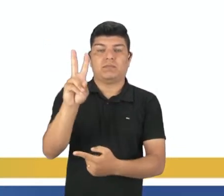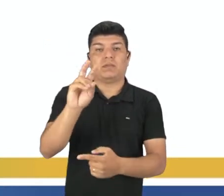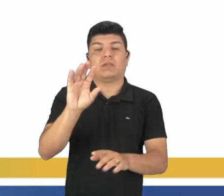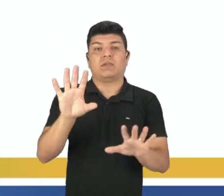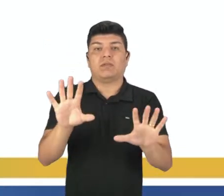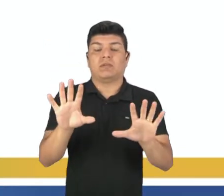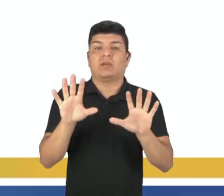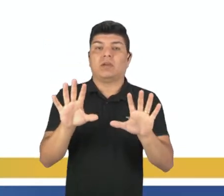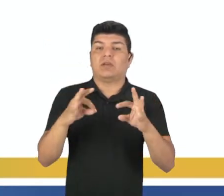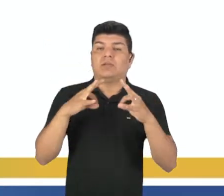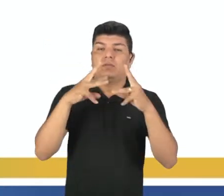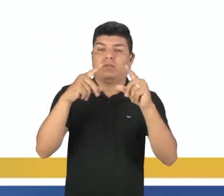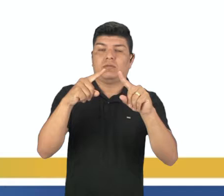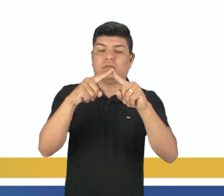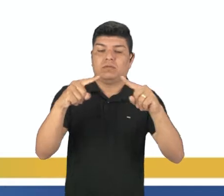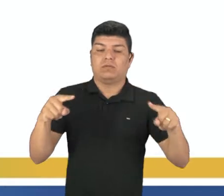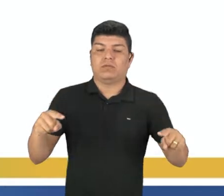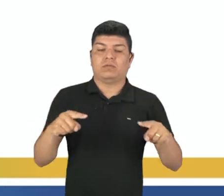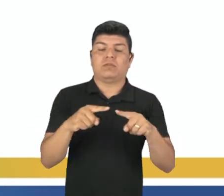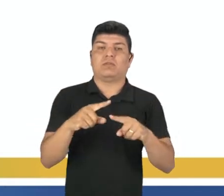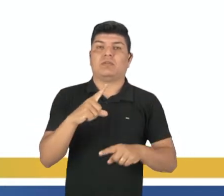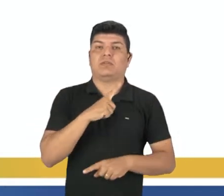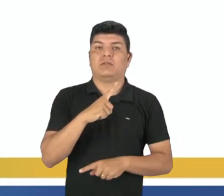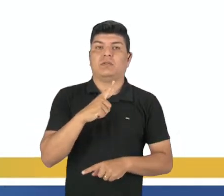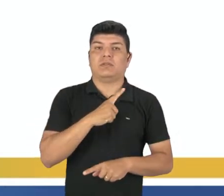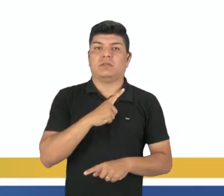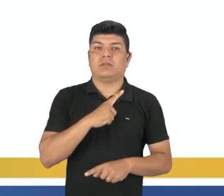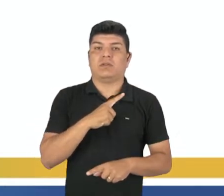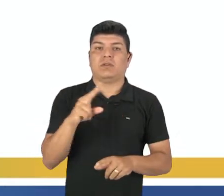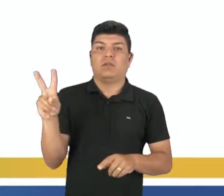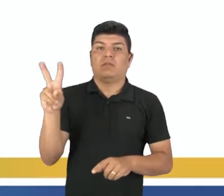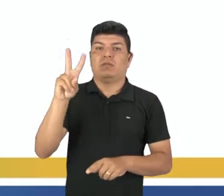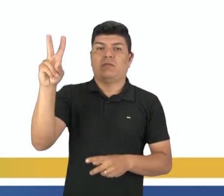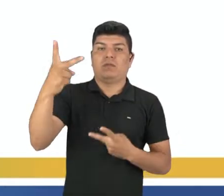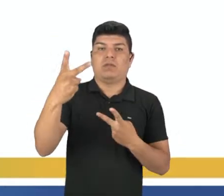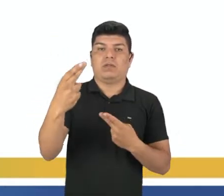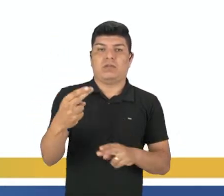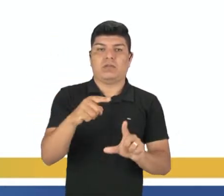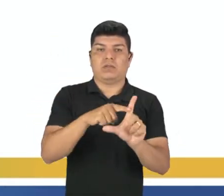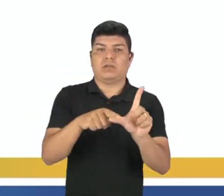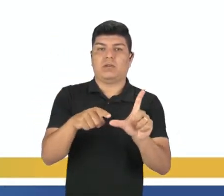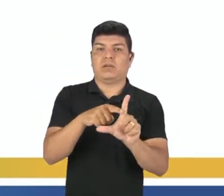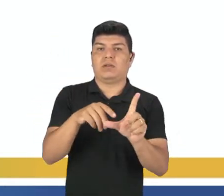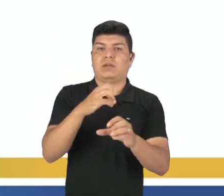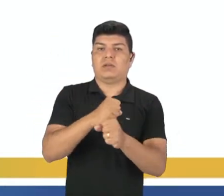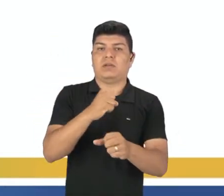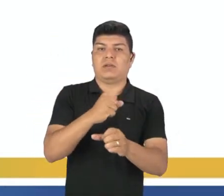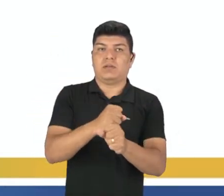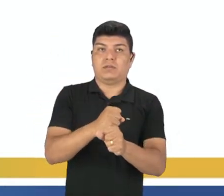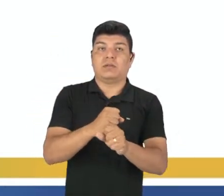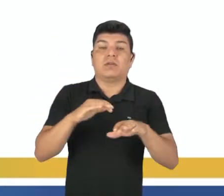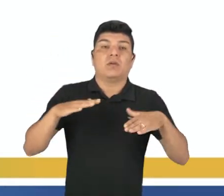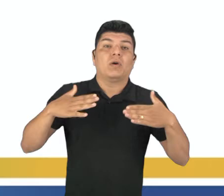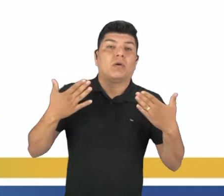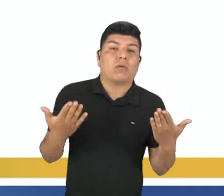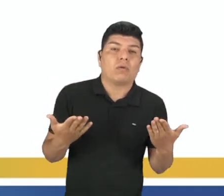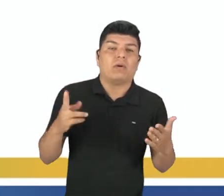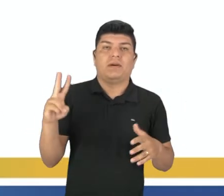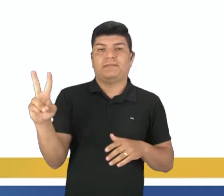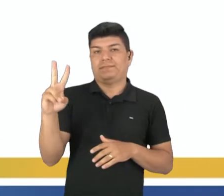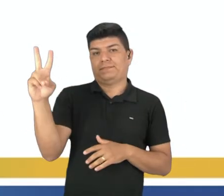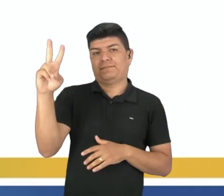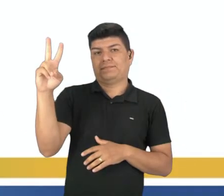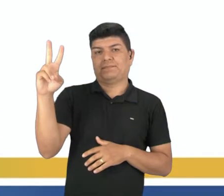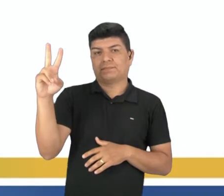seja, todos os triângulos eles possuem o mesmo valor para a soma dos seus ângulos internos. E qual que seria esse valor,